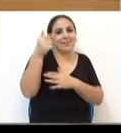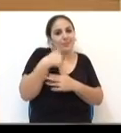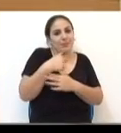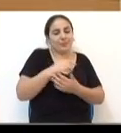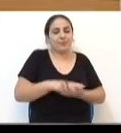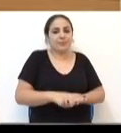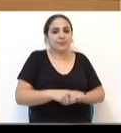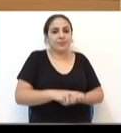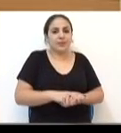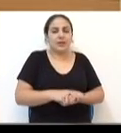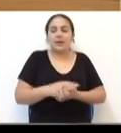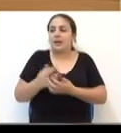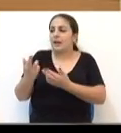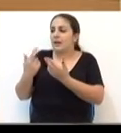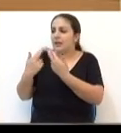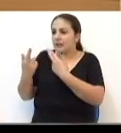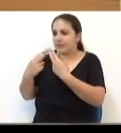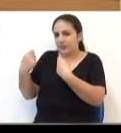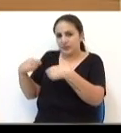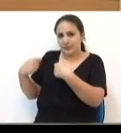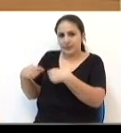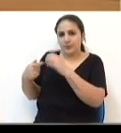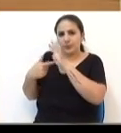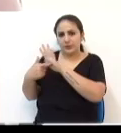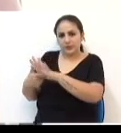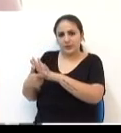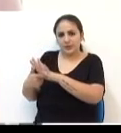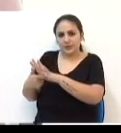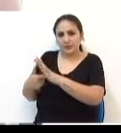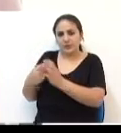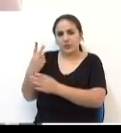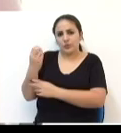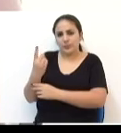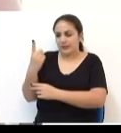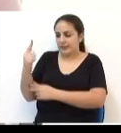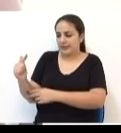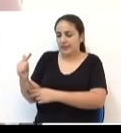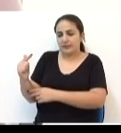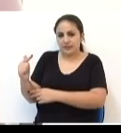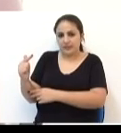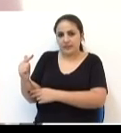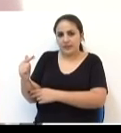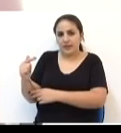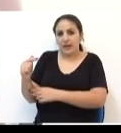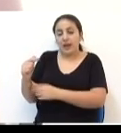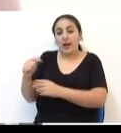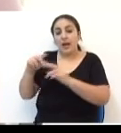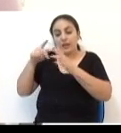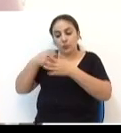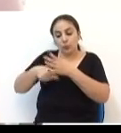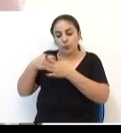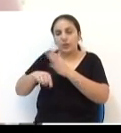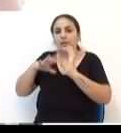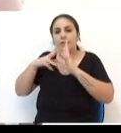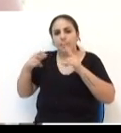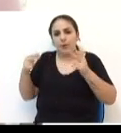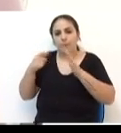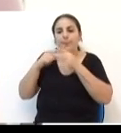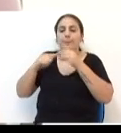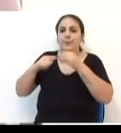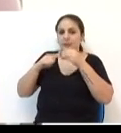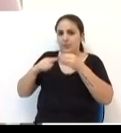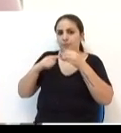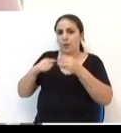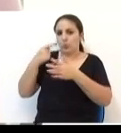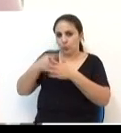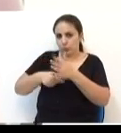né? E a respeito, então, das demandas que devem ser apresentadas a partir de 2017, certamente a causa animal deve ser uma